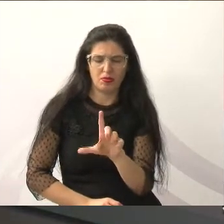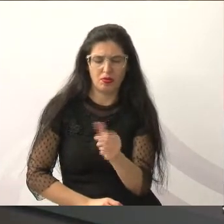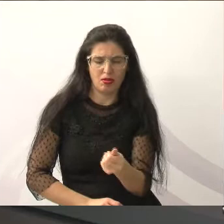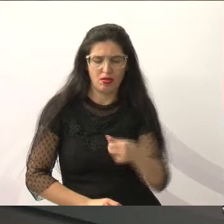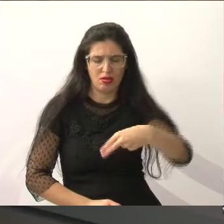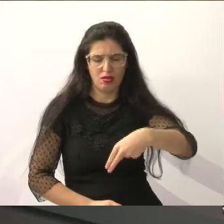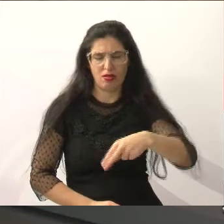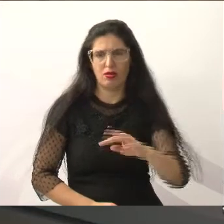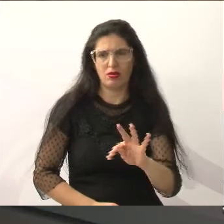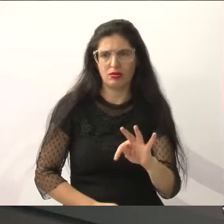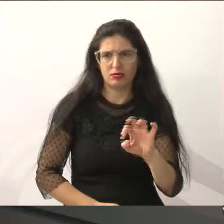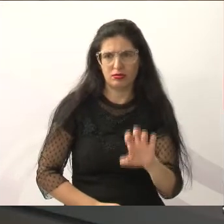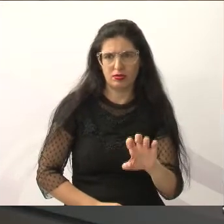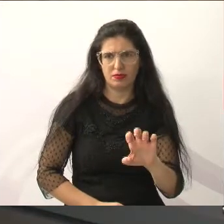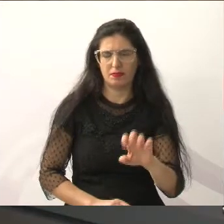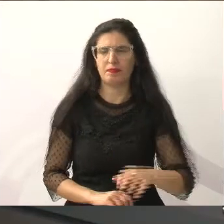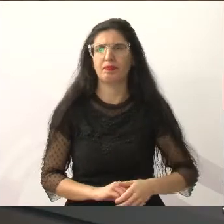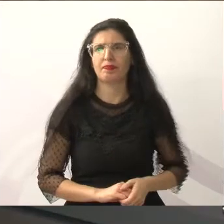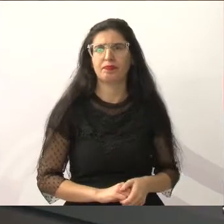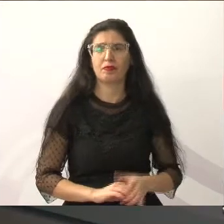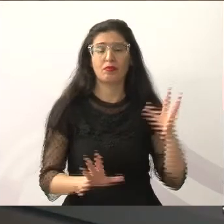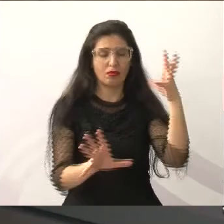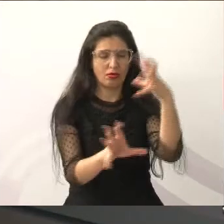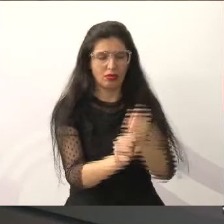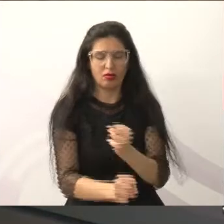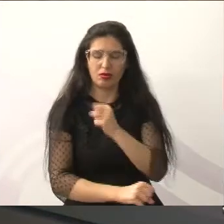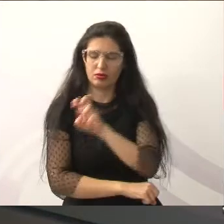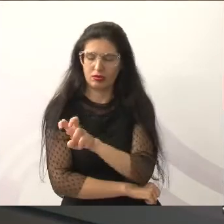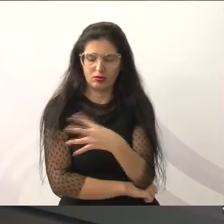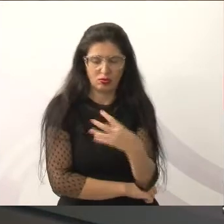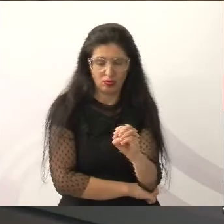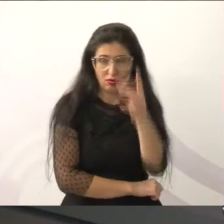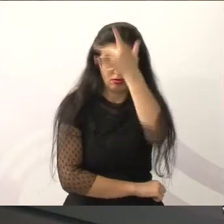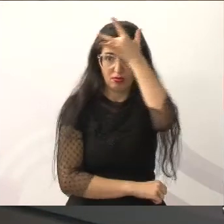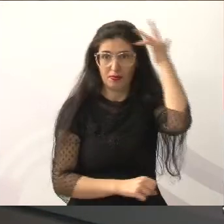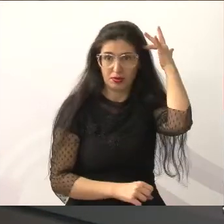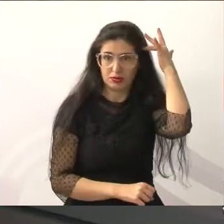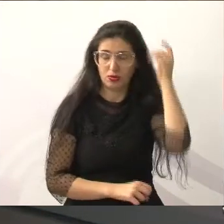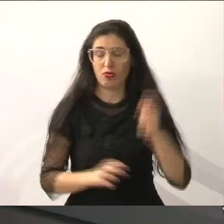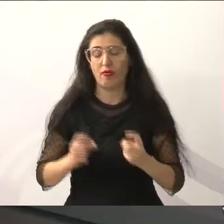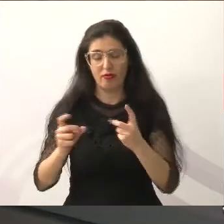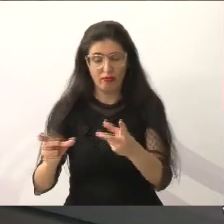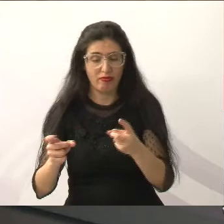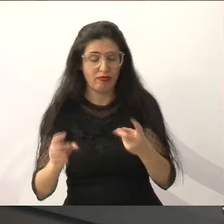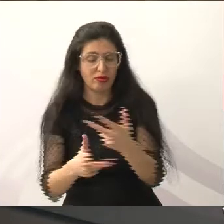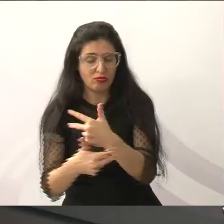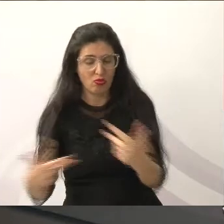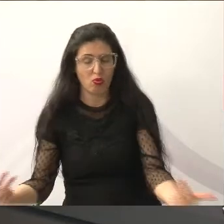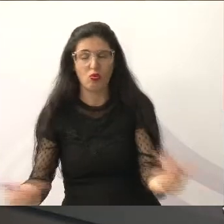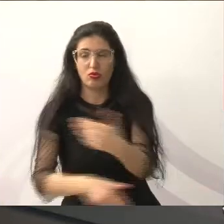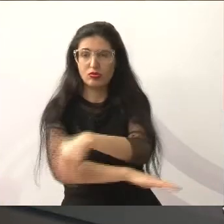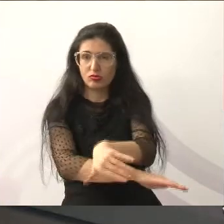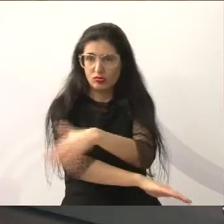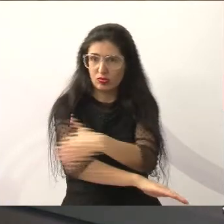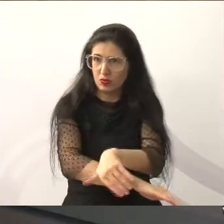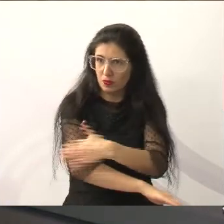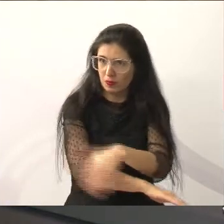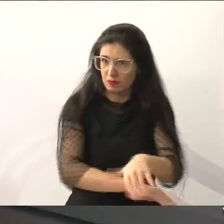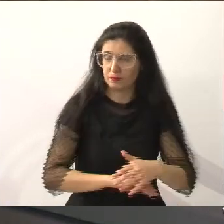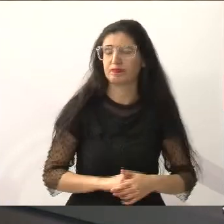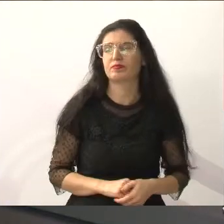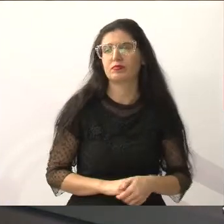os ambulantes. São 540 pessoas, 540 famílias que vão ser